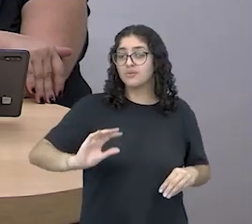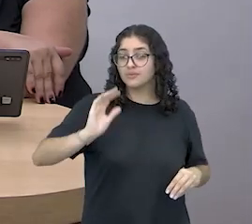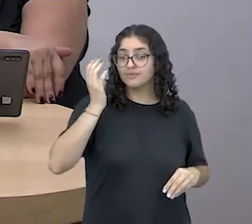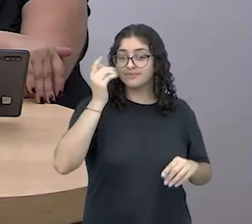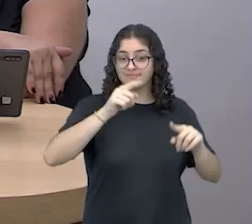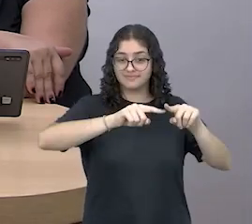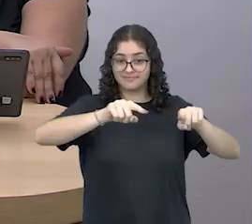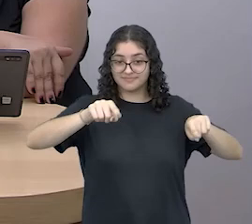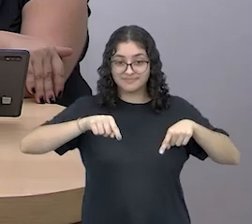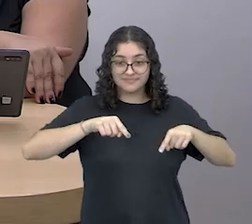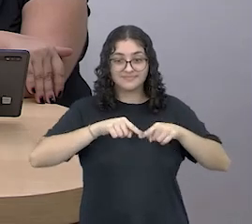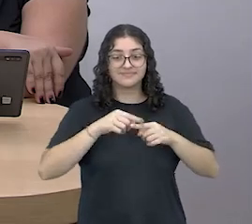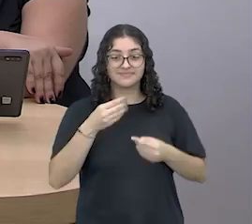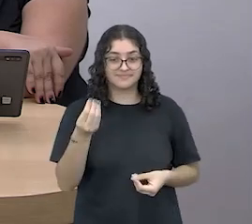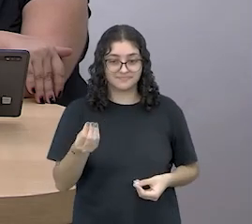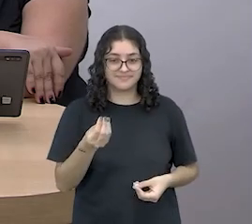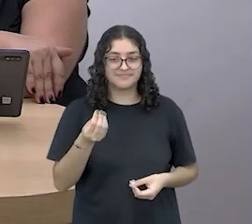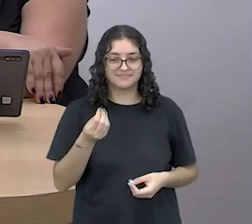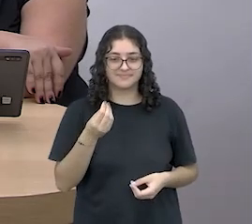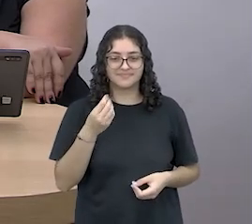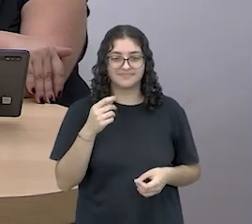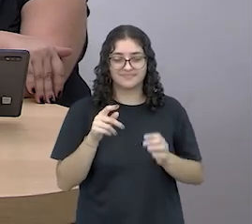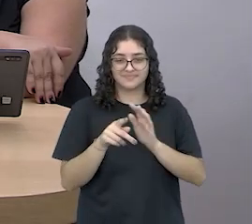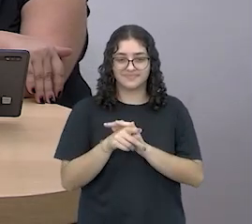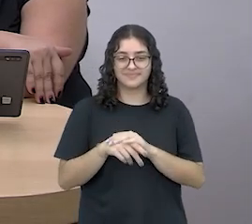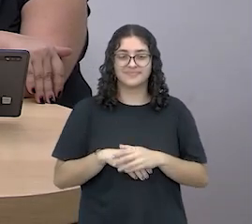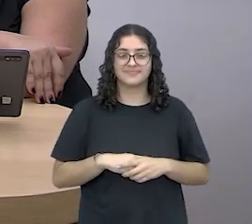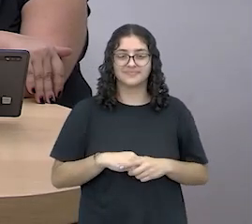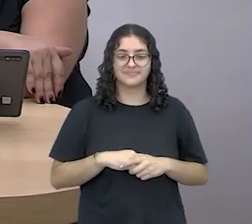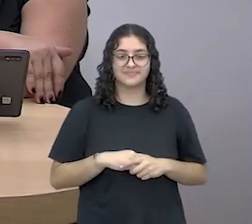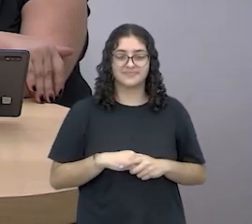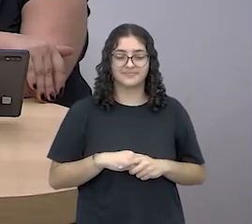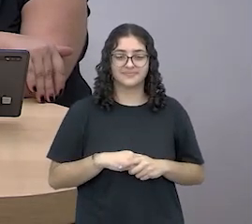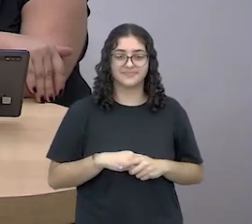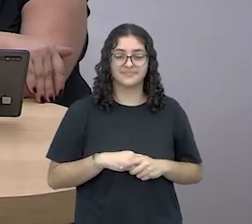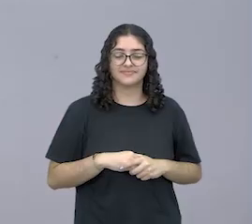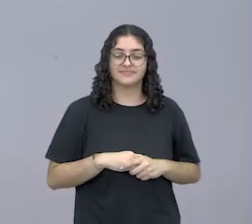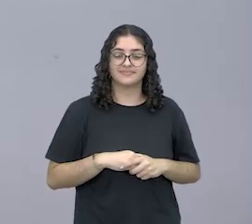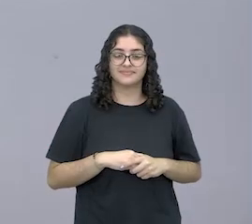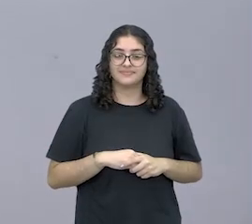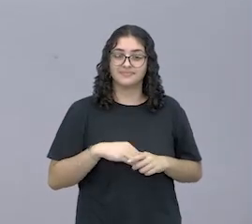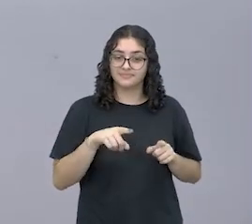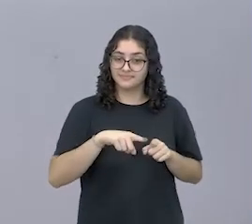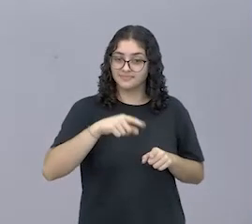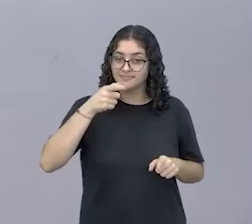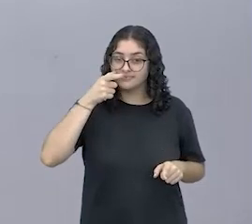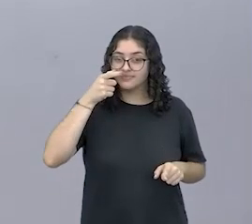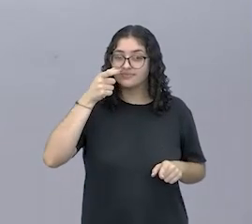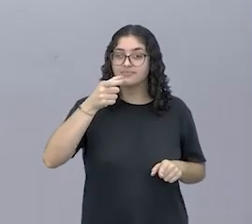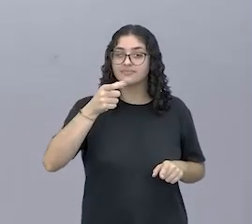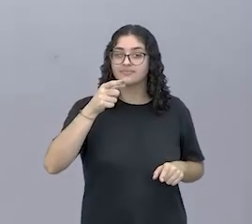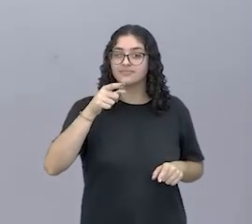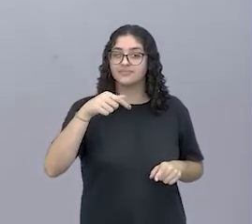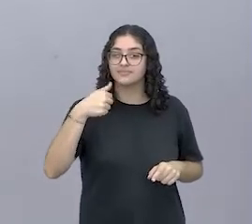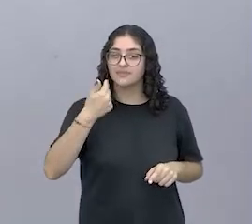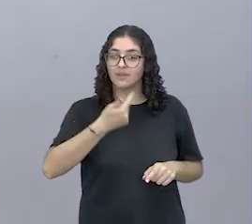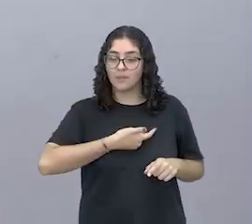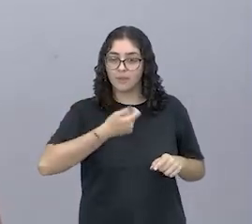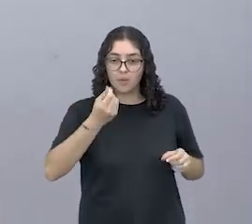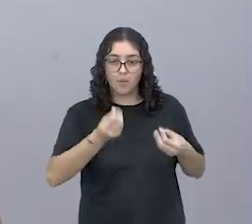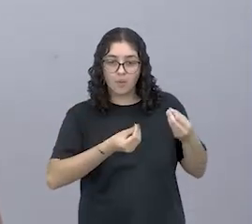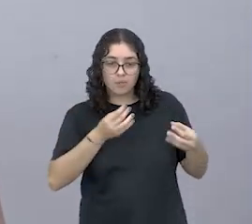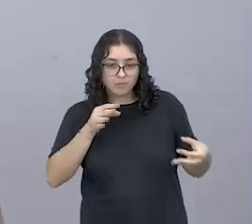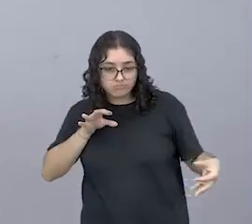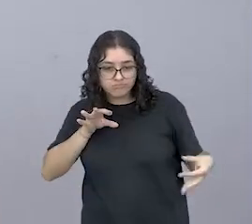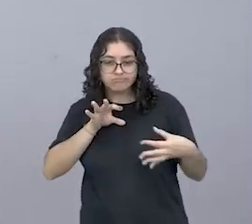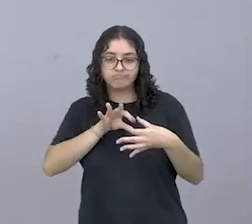lá na sala de matemática, né? Sim. Na sim, aula sim. De matemática. É bem interessante que a gente possa associar,